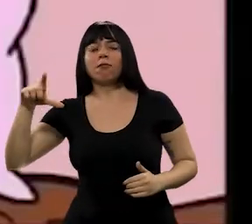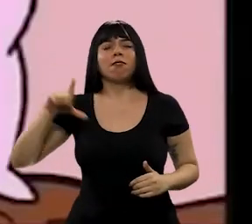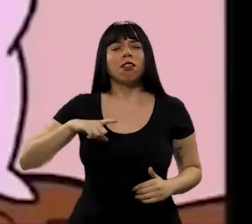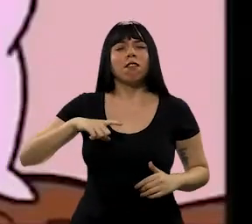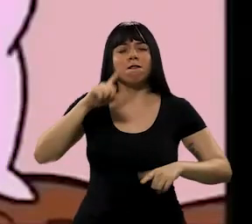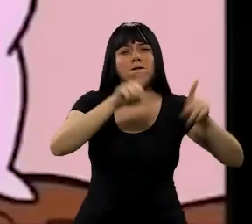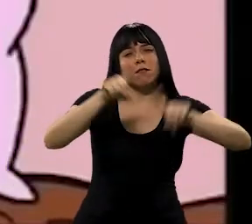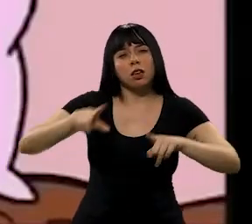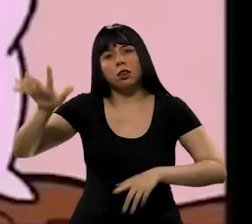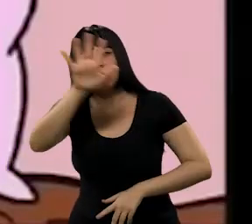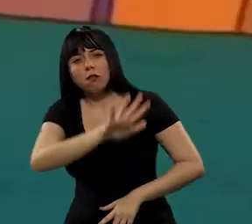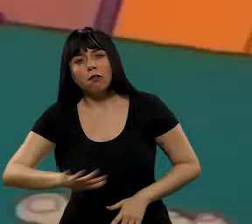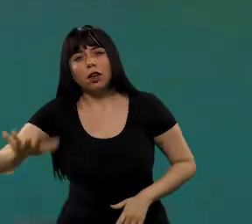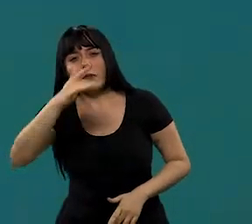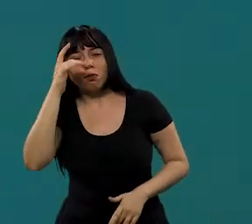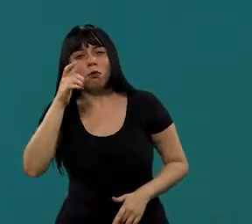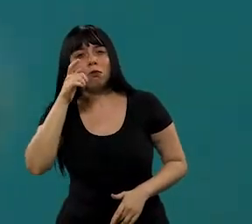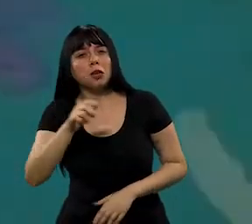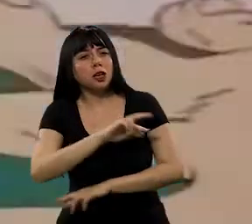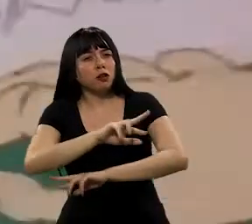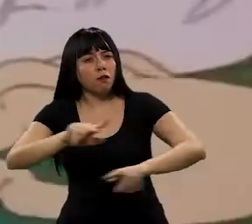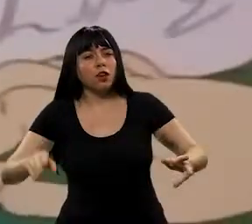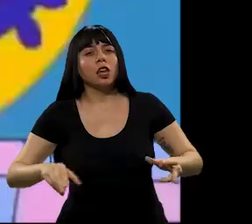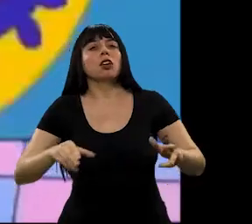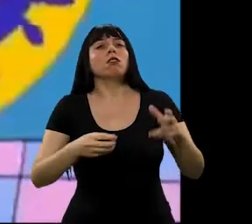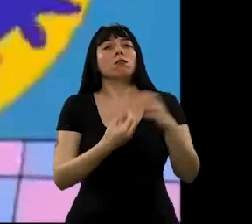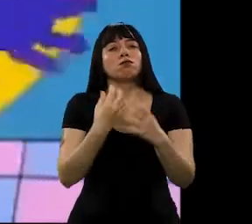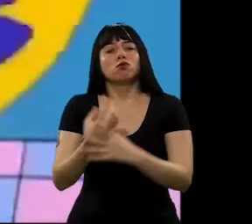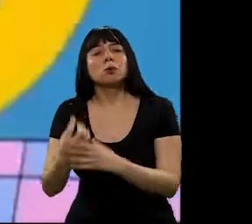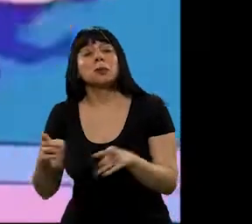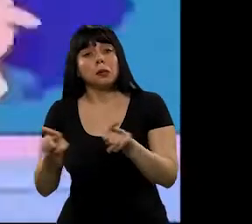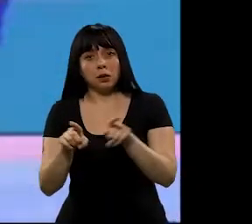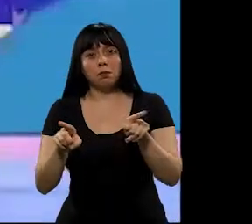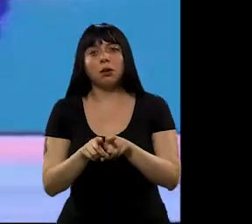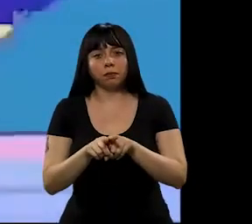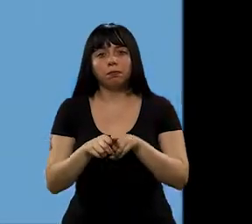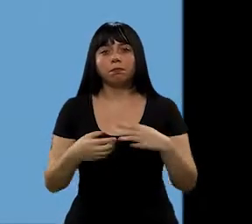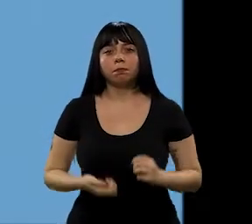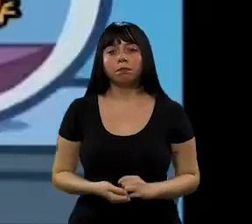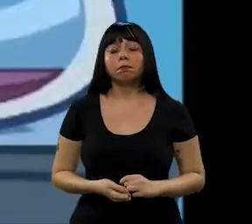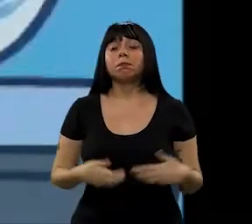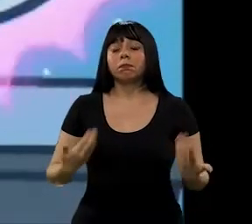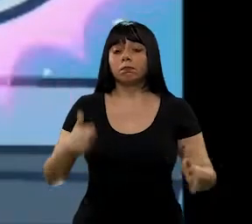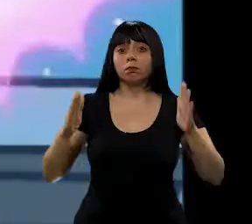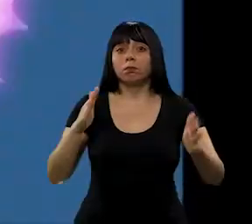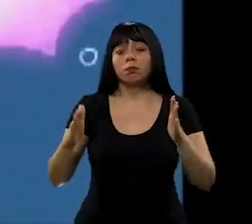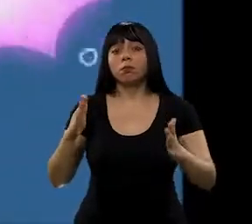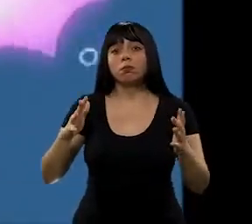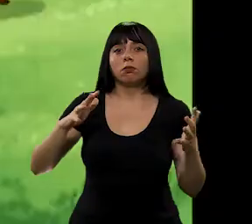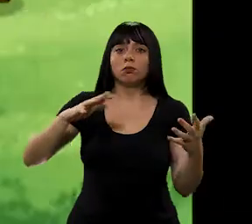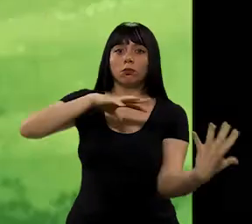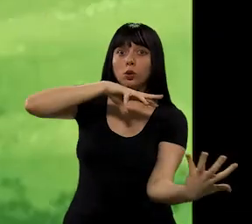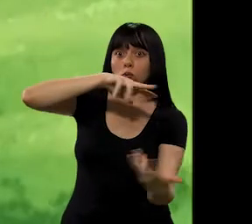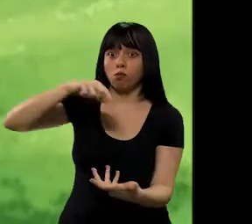variedade estética, expansão do público e novas formas de se produzir e de se consumir conteúdo animado. Enquanto o Ocidente, sobretudo os